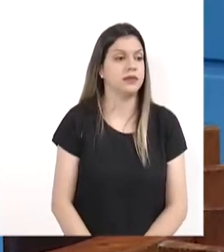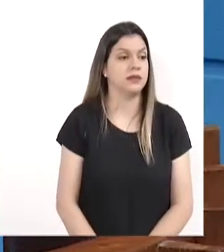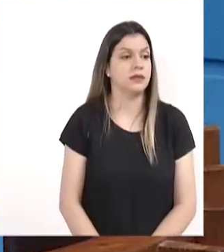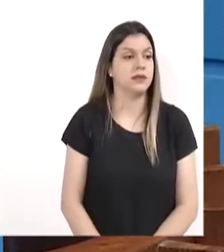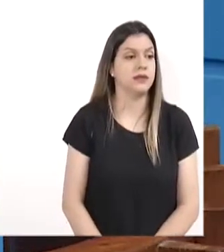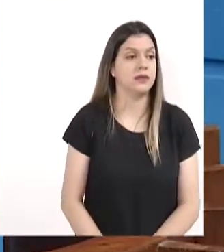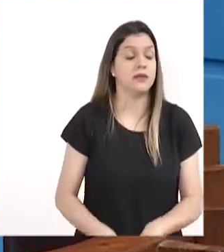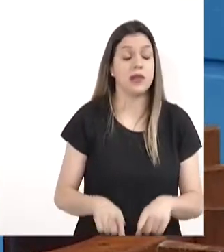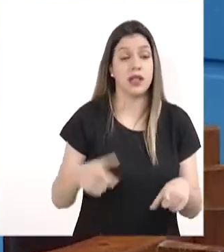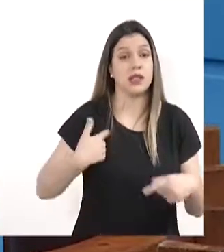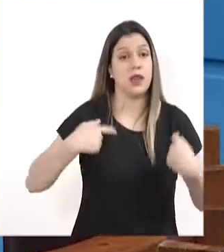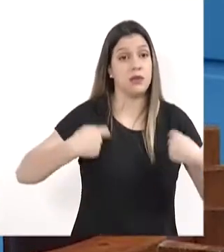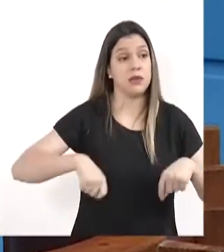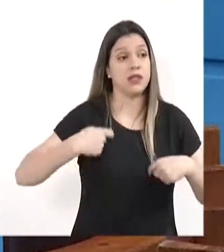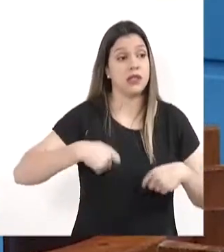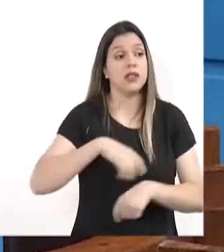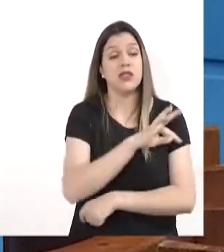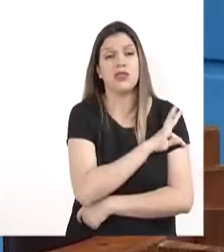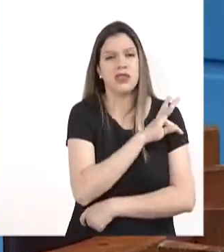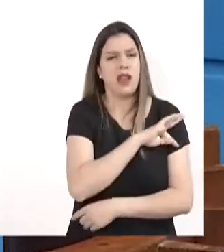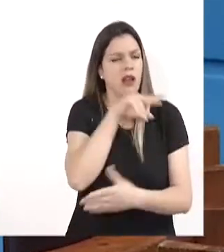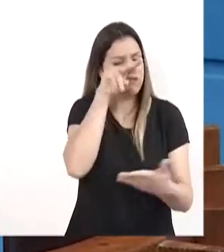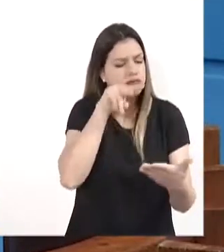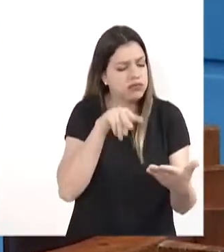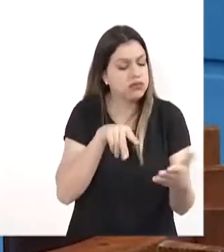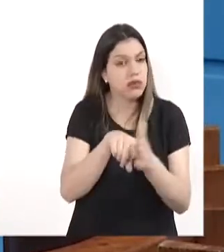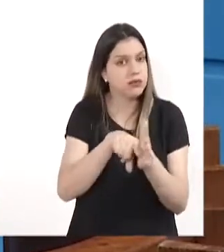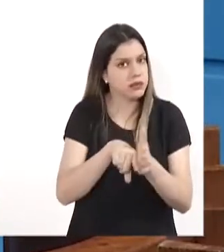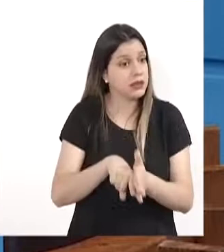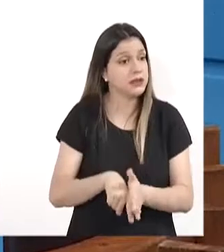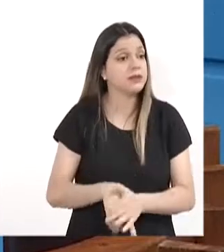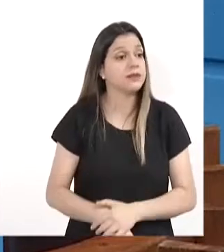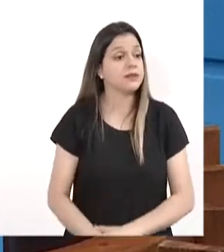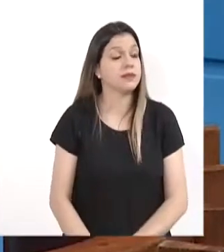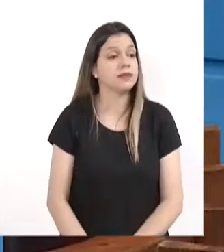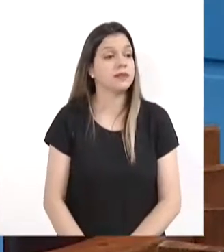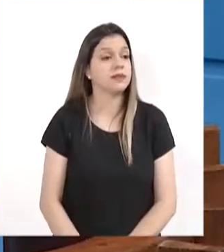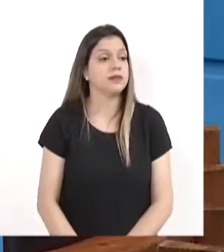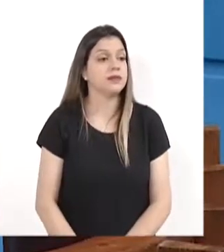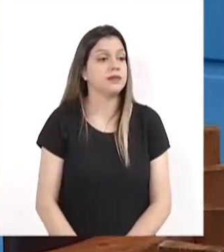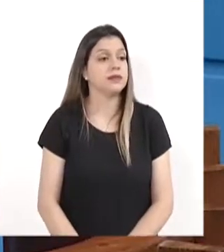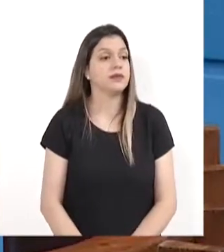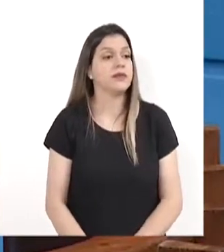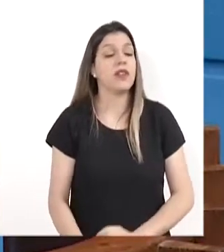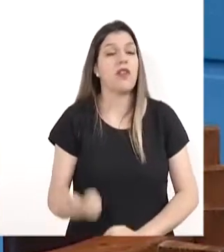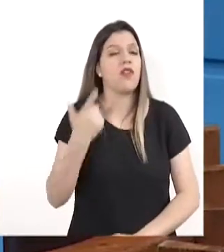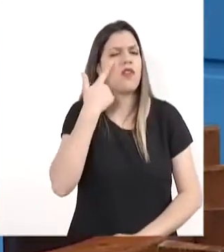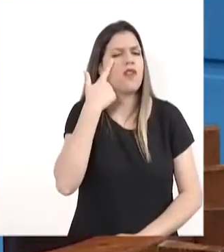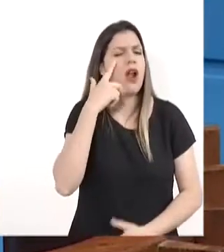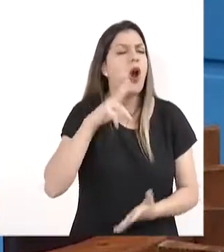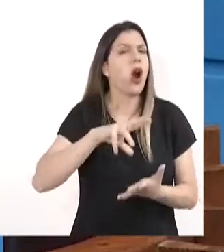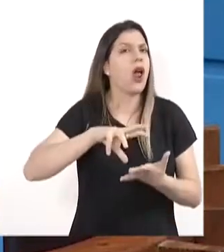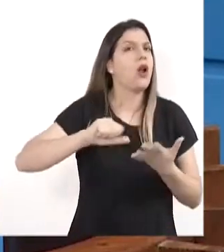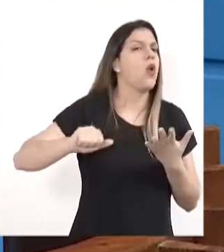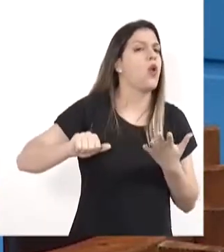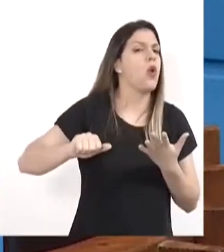dados técnicos, por isso talvez um pedido de vista. Vamos ver qual é o lucro que eles